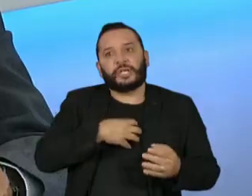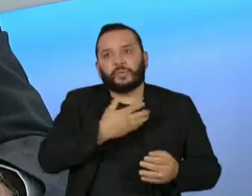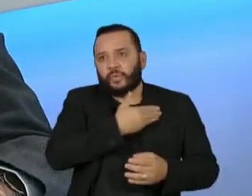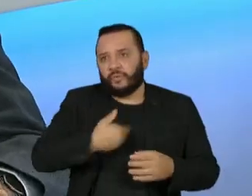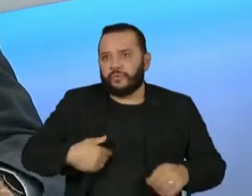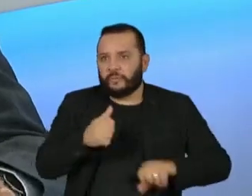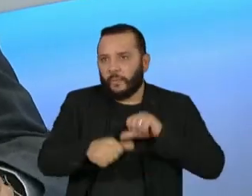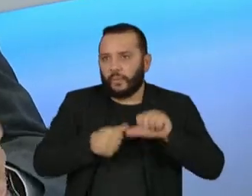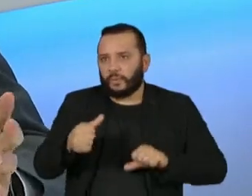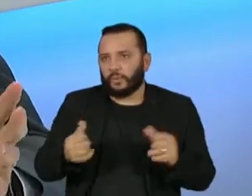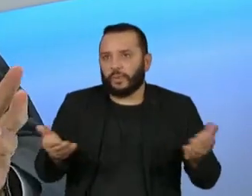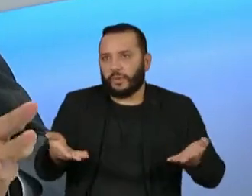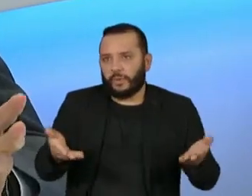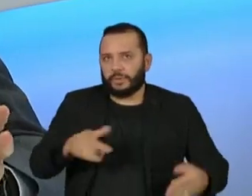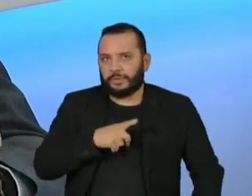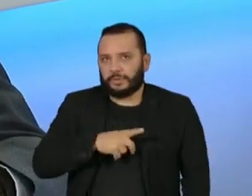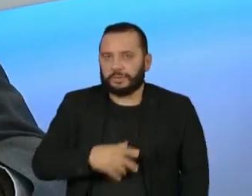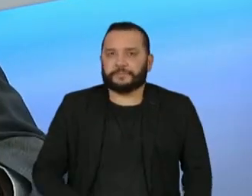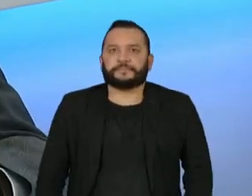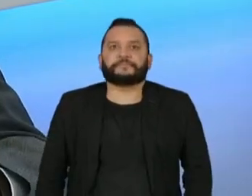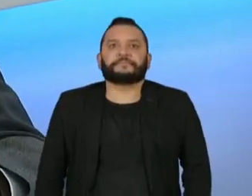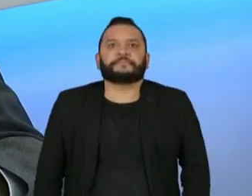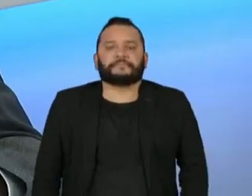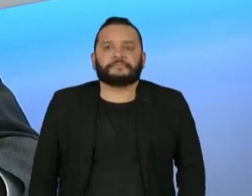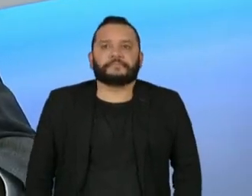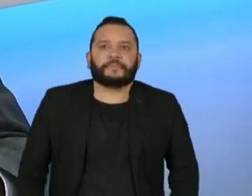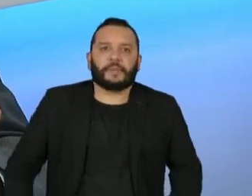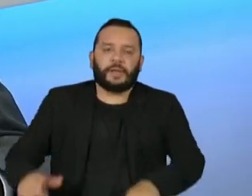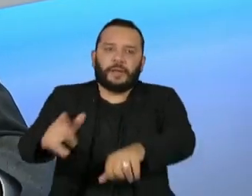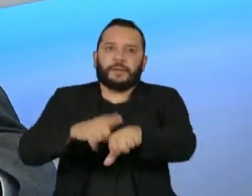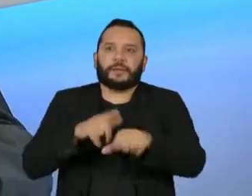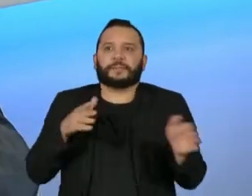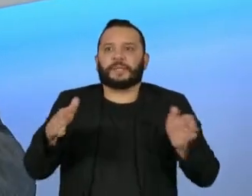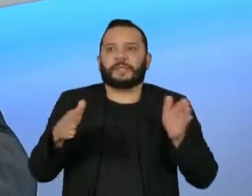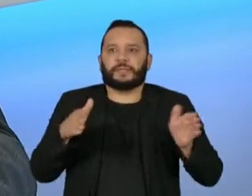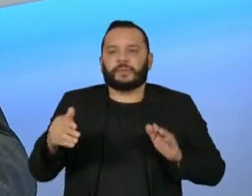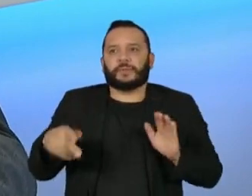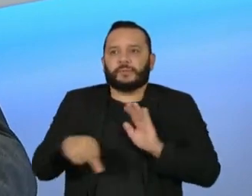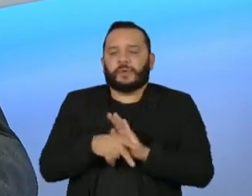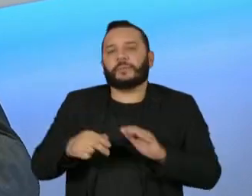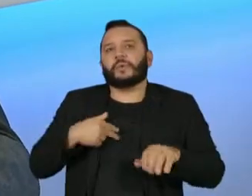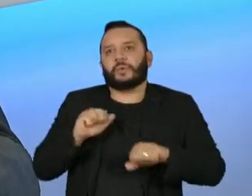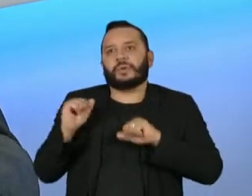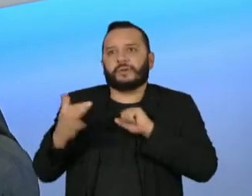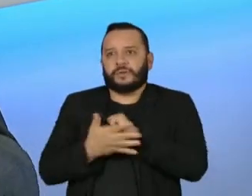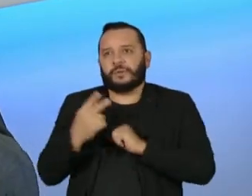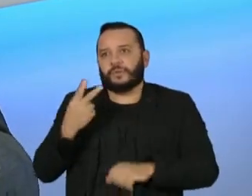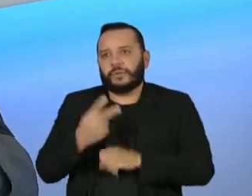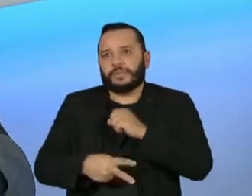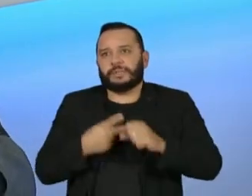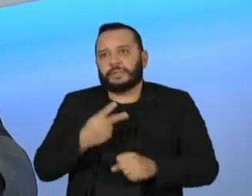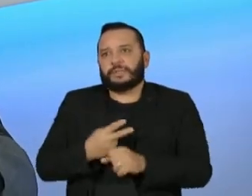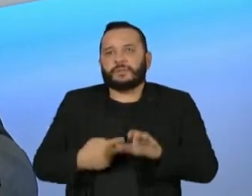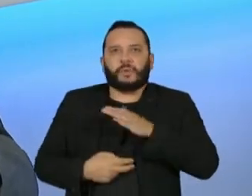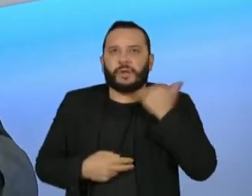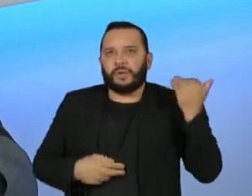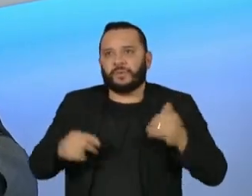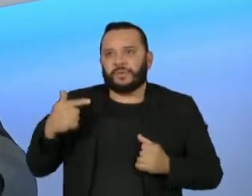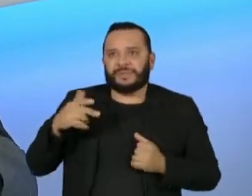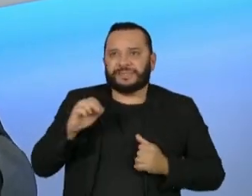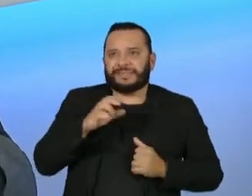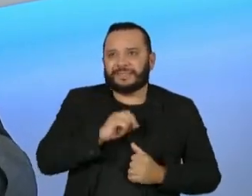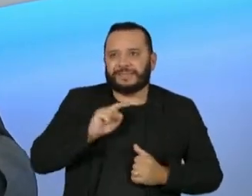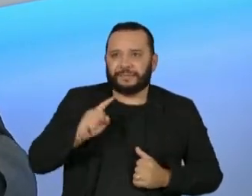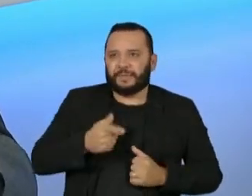depois. Maurício, nós vivemos uma pandemia durante 2 anos que matou aí 700 mil pessoas e houve muita discussão, houve